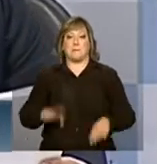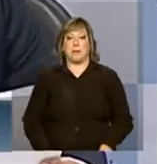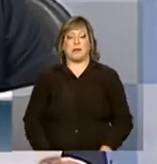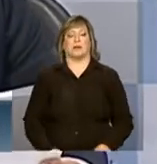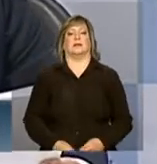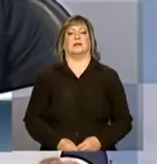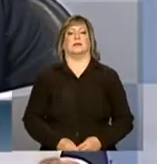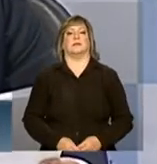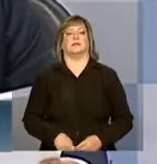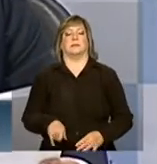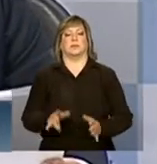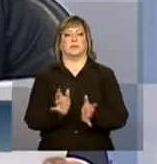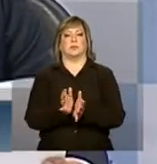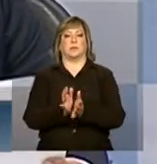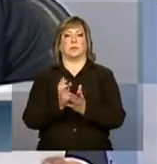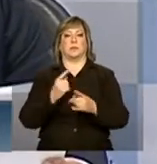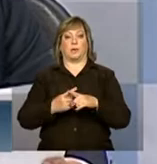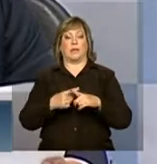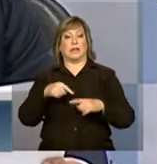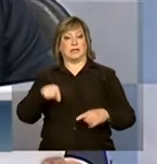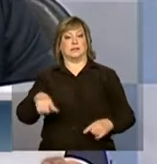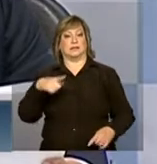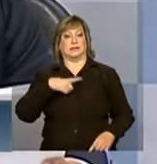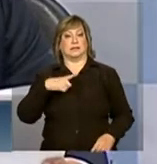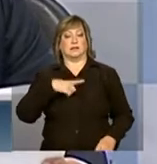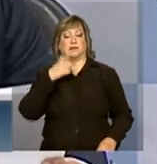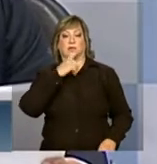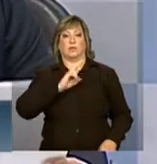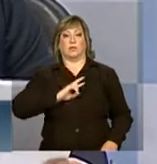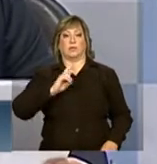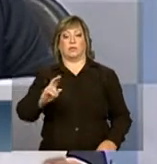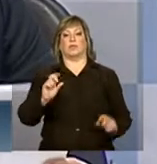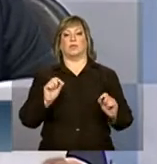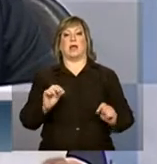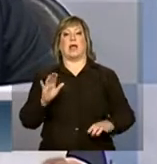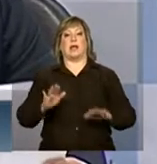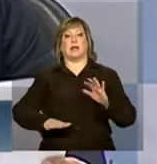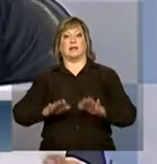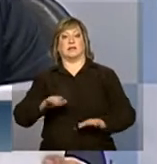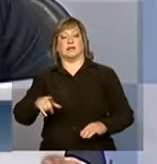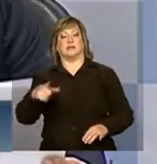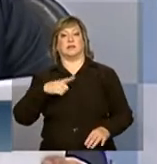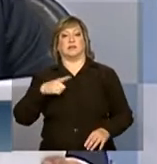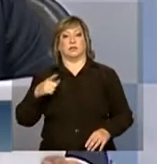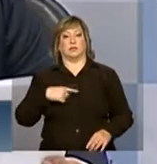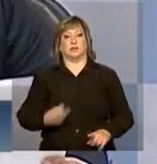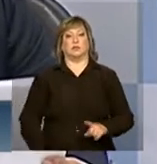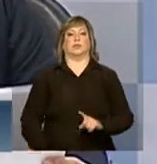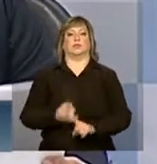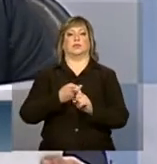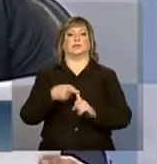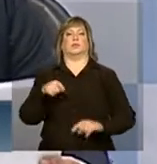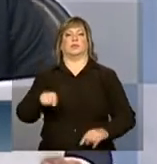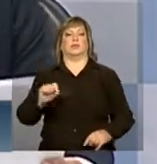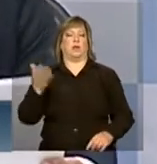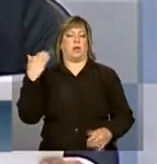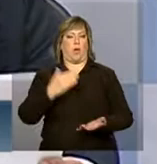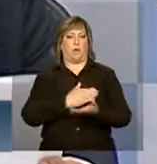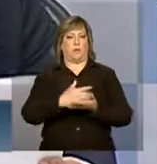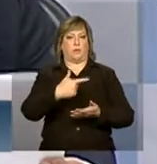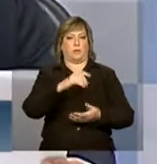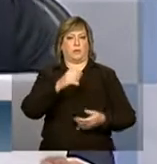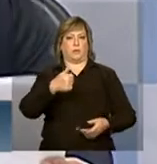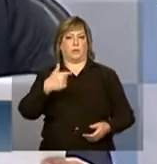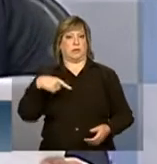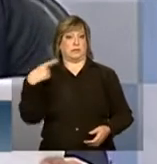setor, que isso tem resultado, né, na suspensão de comercialização desde o início de 2012,